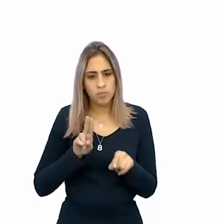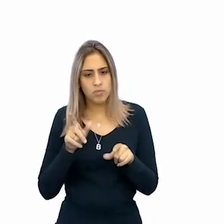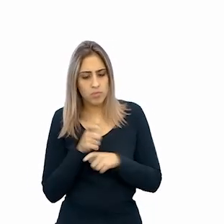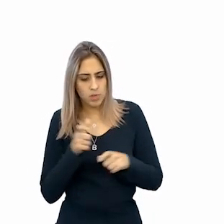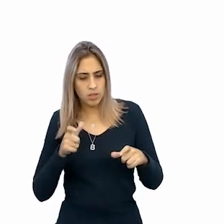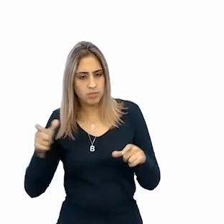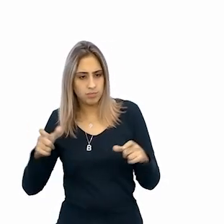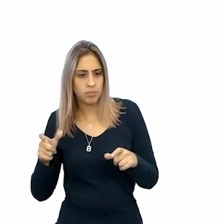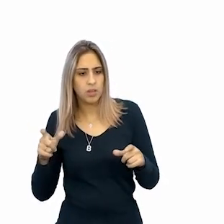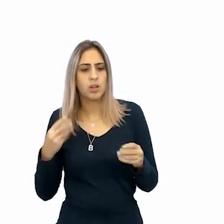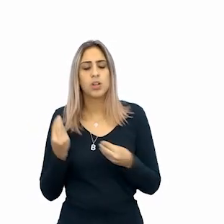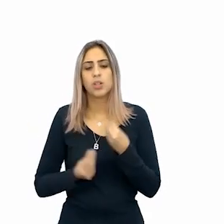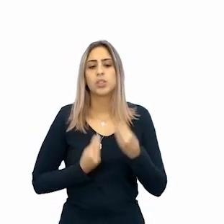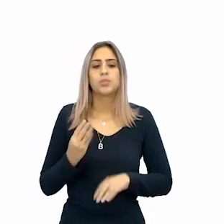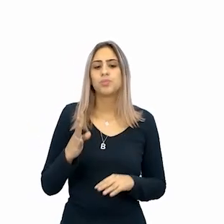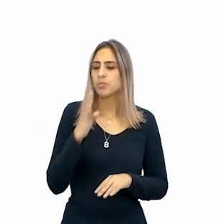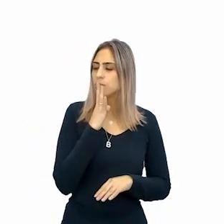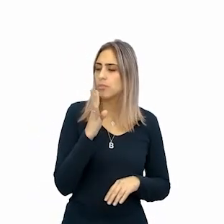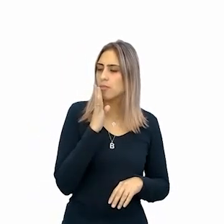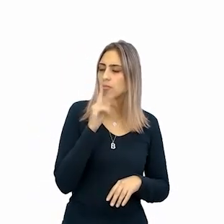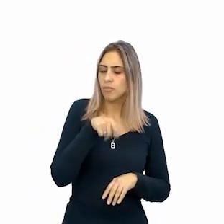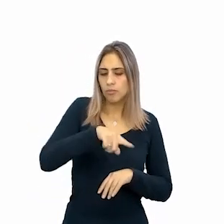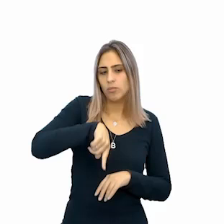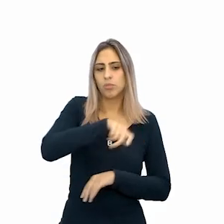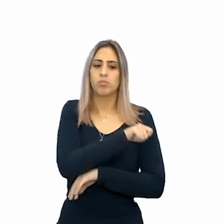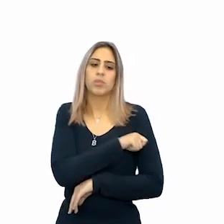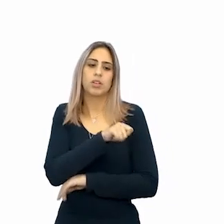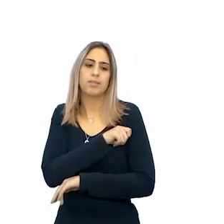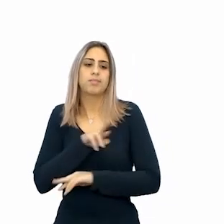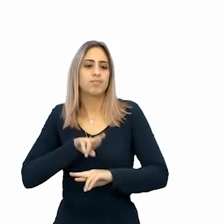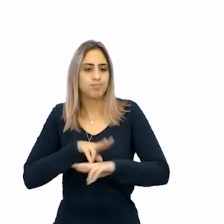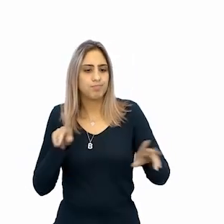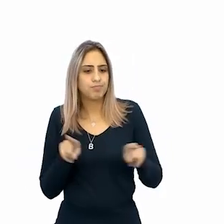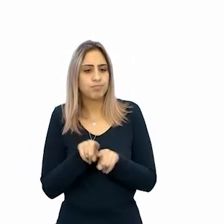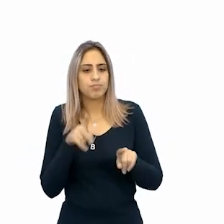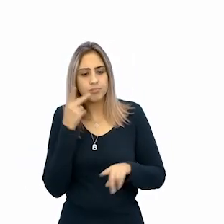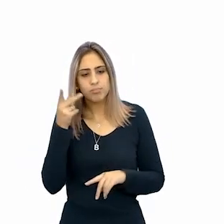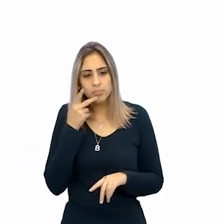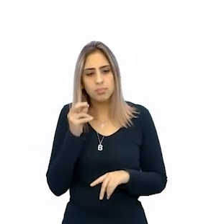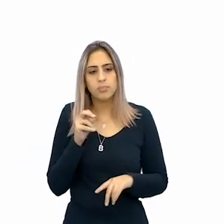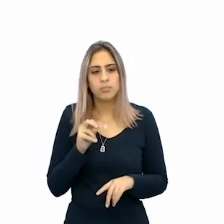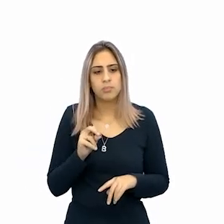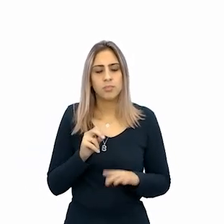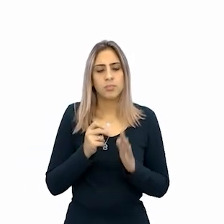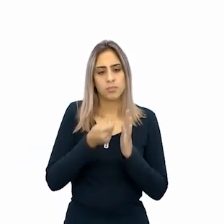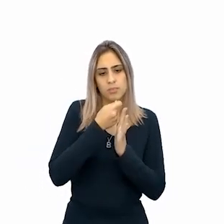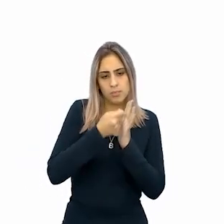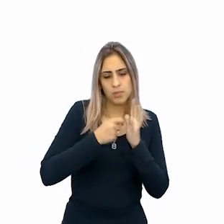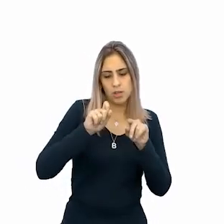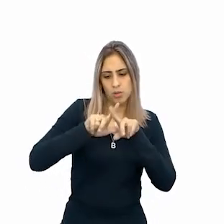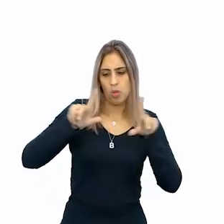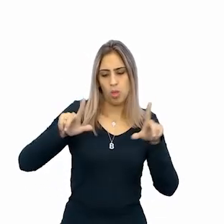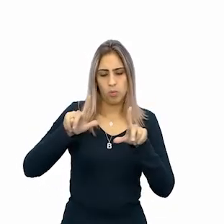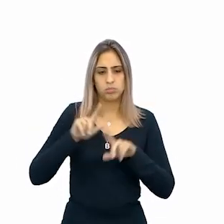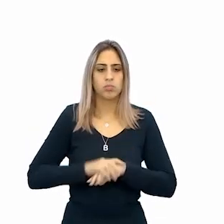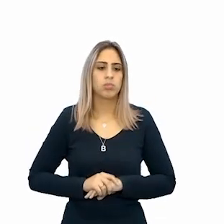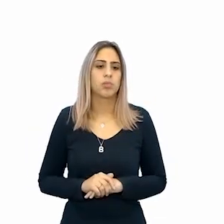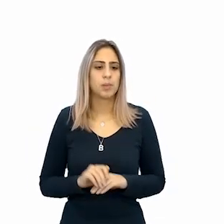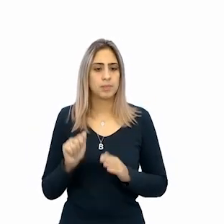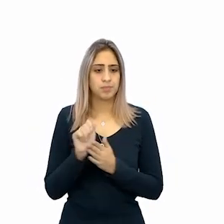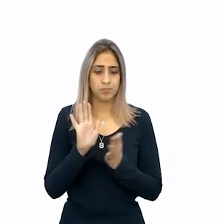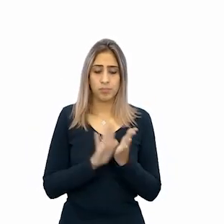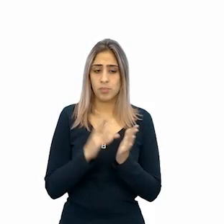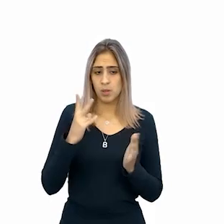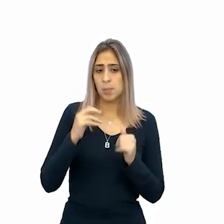em extinção pouco conhecidos pelos estudantes, e vale destacá-los, por exemplo, escrevendo-os na lousa. A atividade